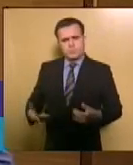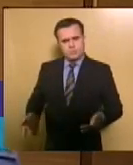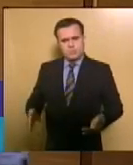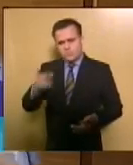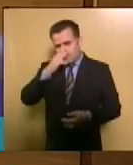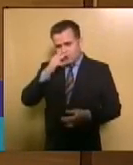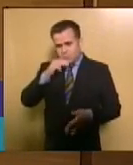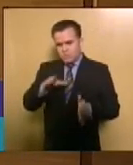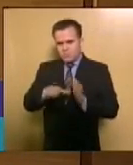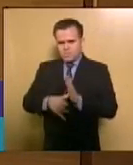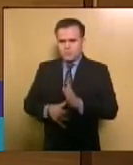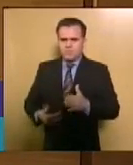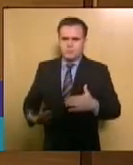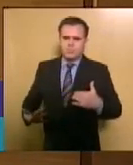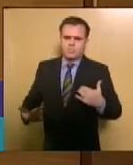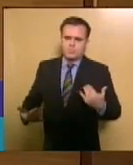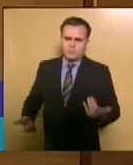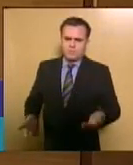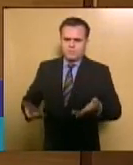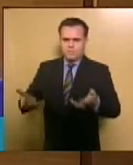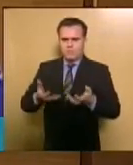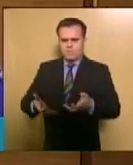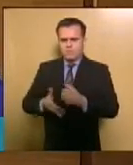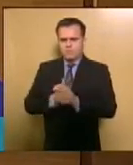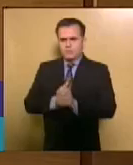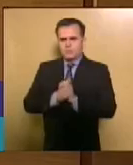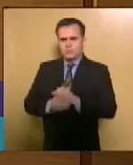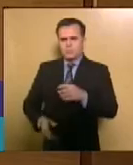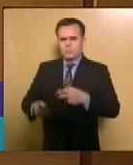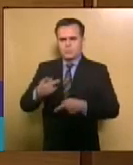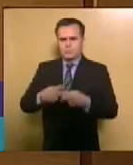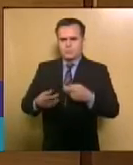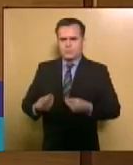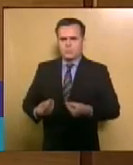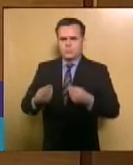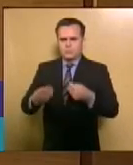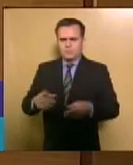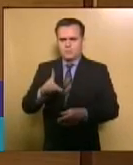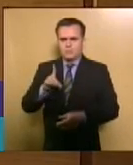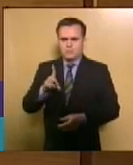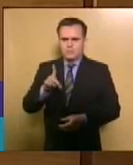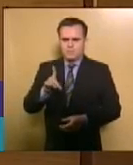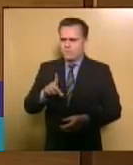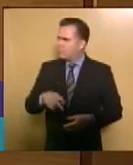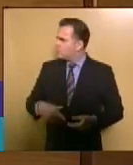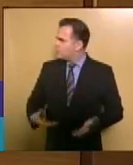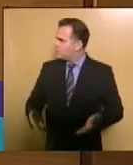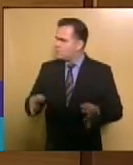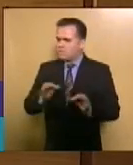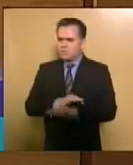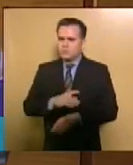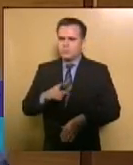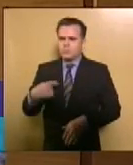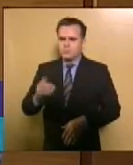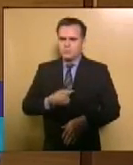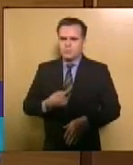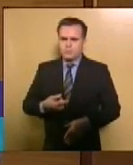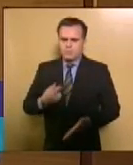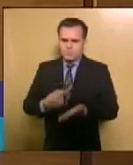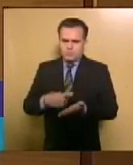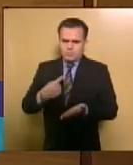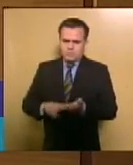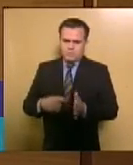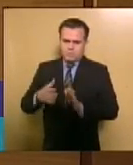fica aí a dica e queria apr presentear vocês com um DVD do nosso né Construtor desse